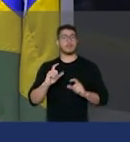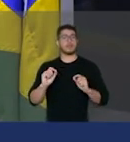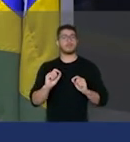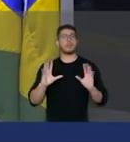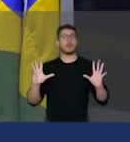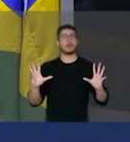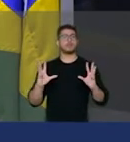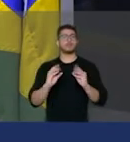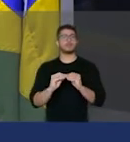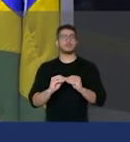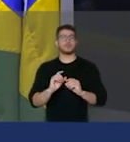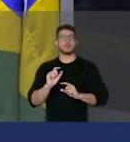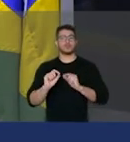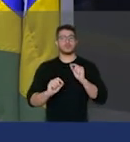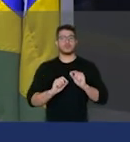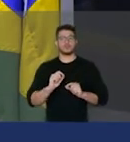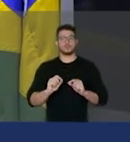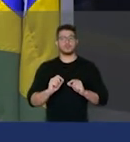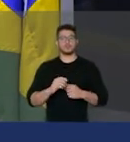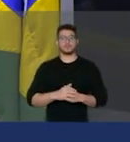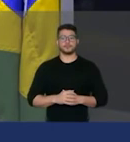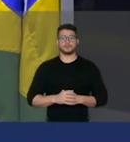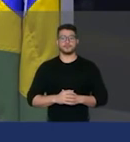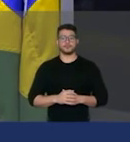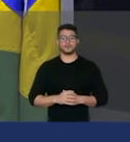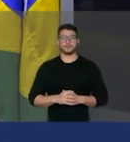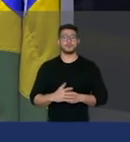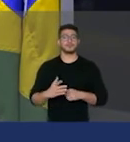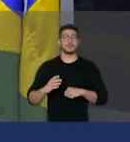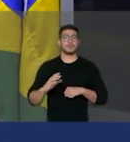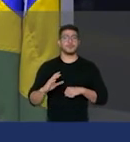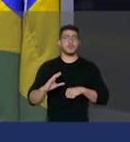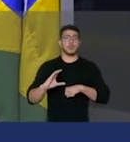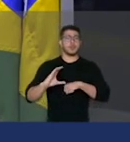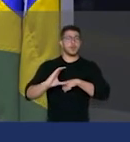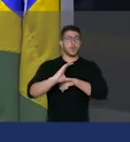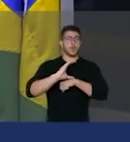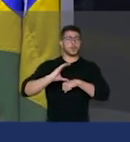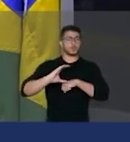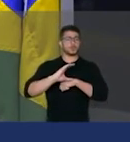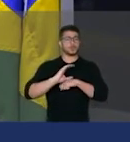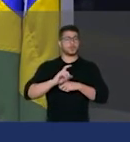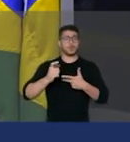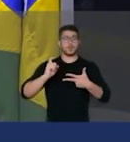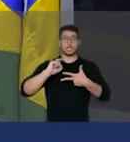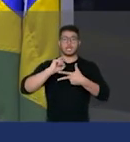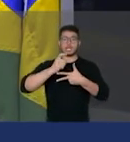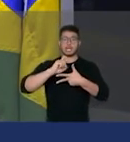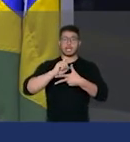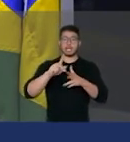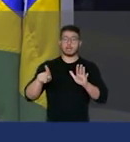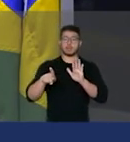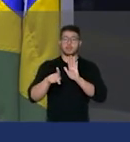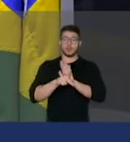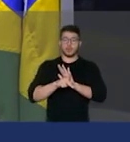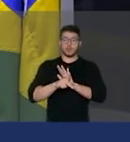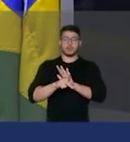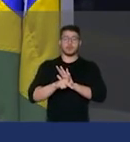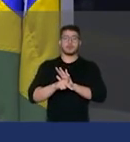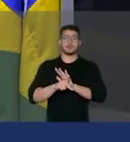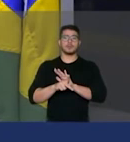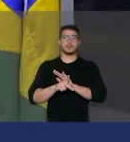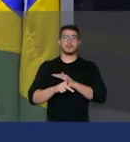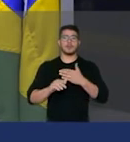que era um simpósio sobre desenho condicional do Poder Executivo da América Latina e os tópicos incluem populismo